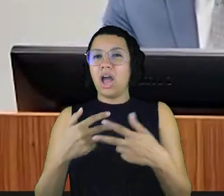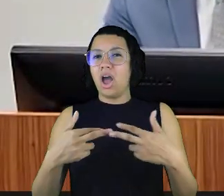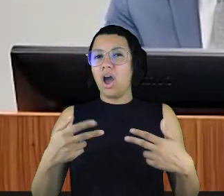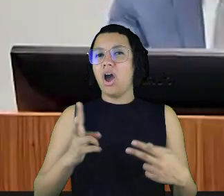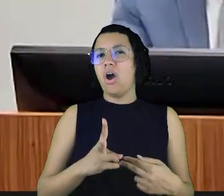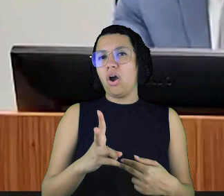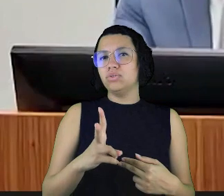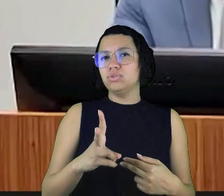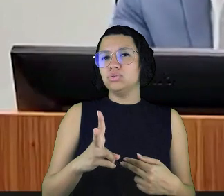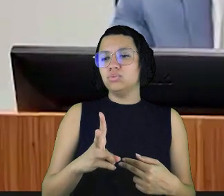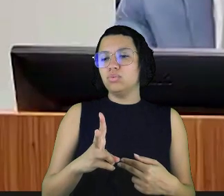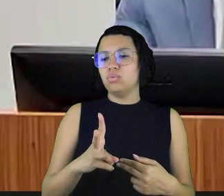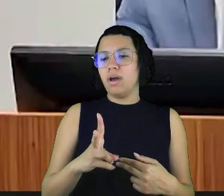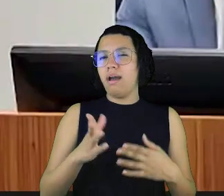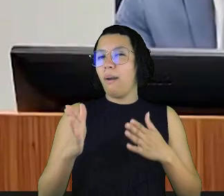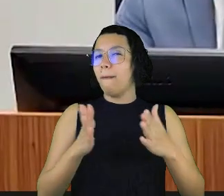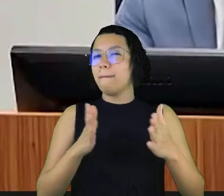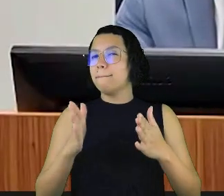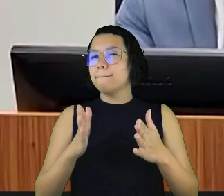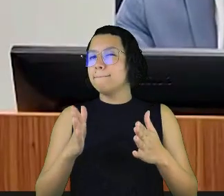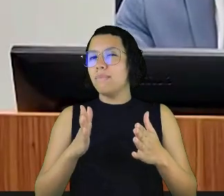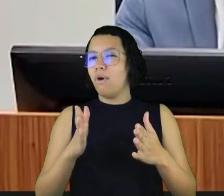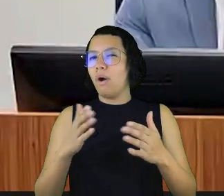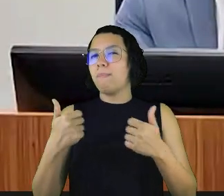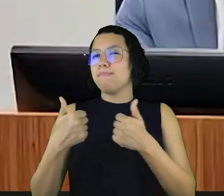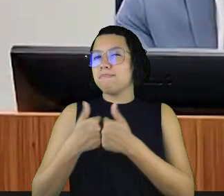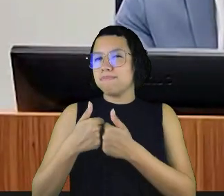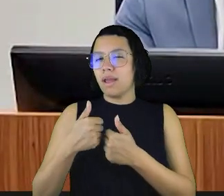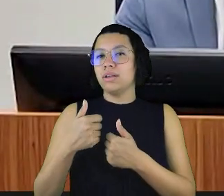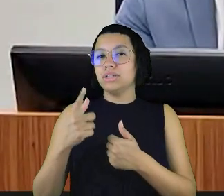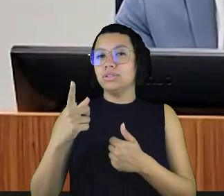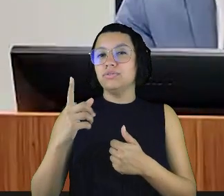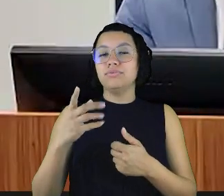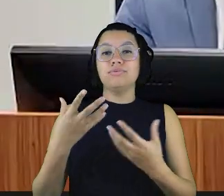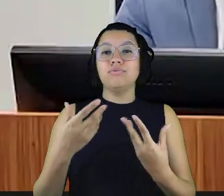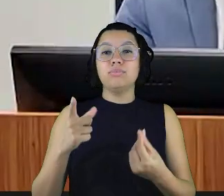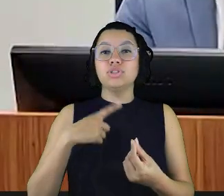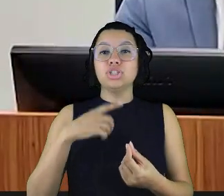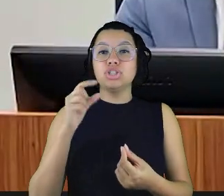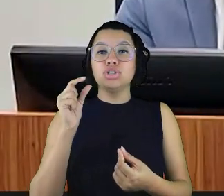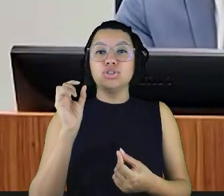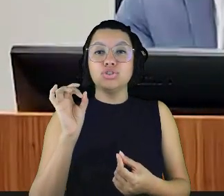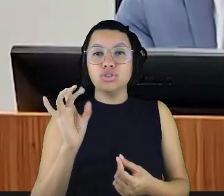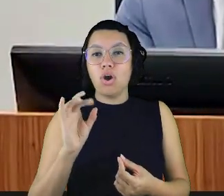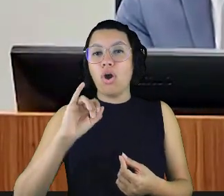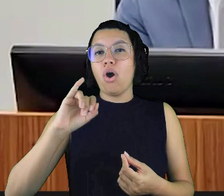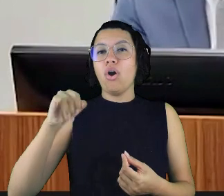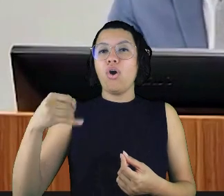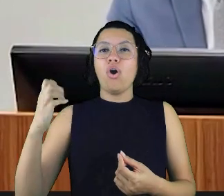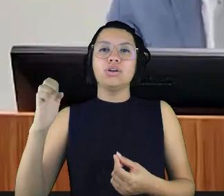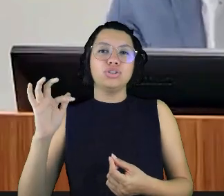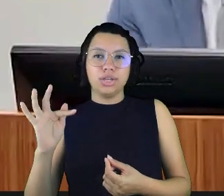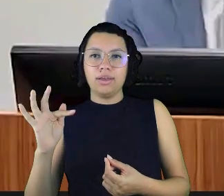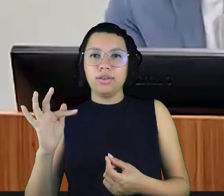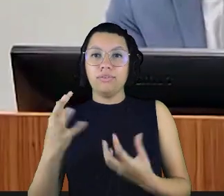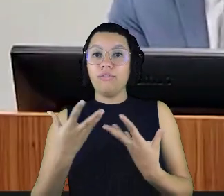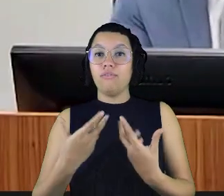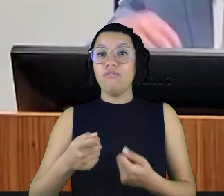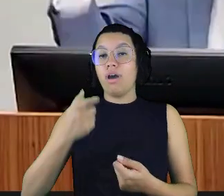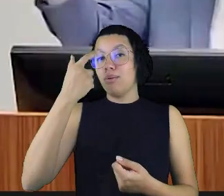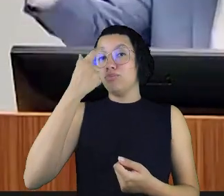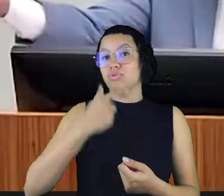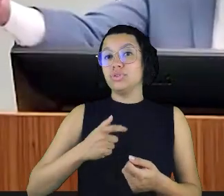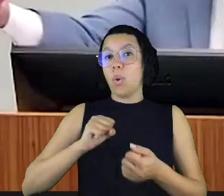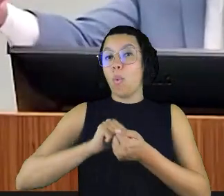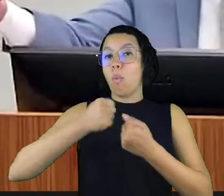algum tempo, nós só vamos ter processos à la Jeff. Nós vamos ser um grande Jeff,